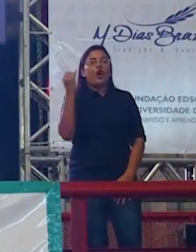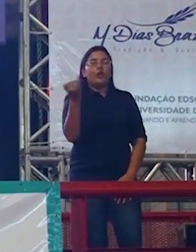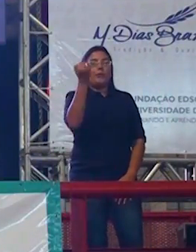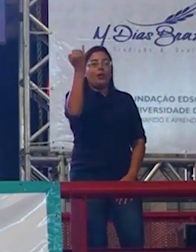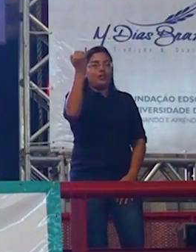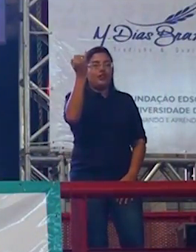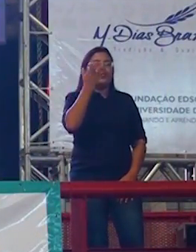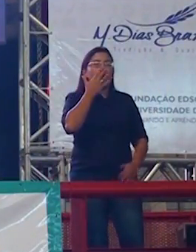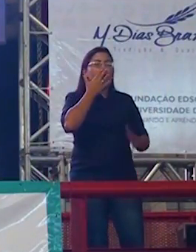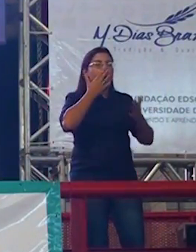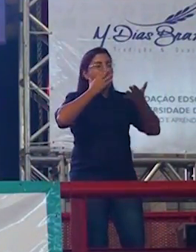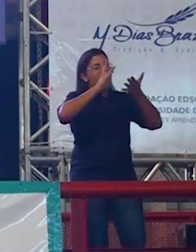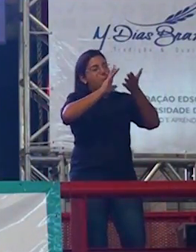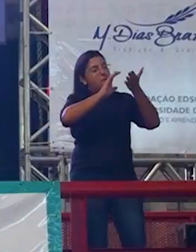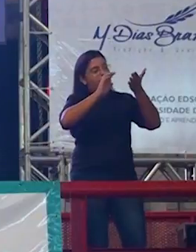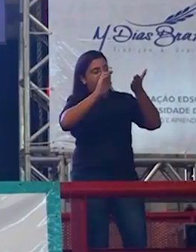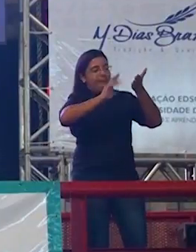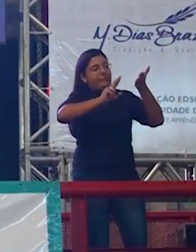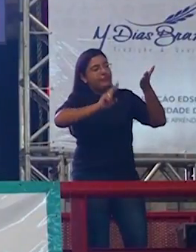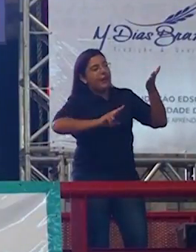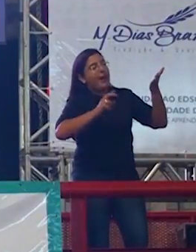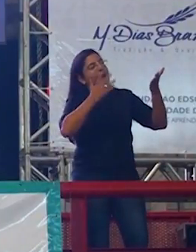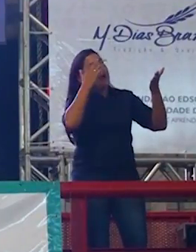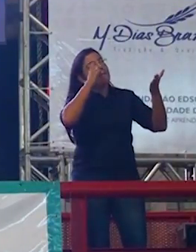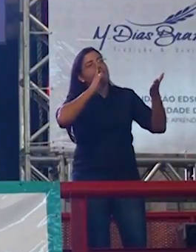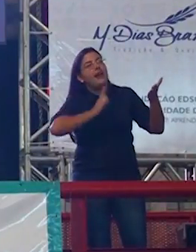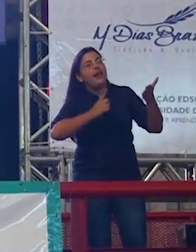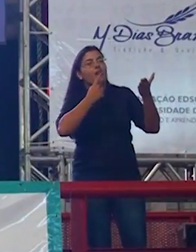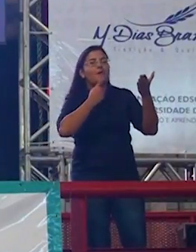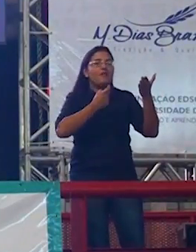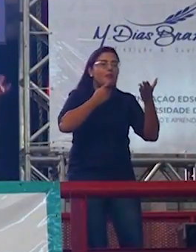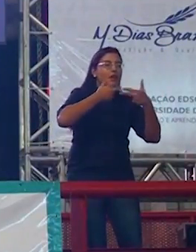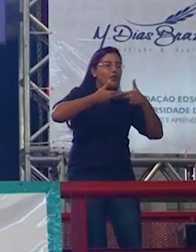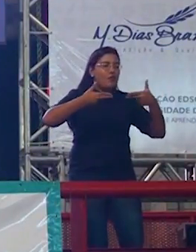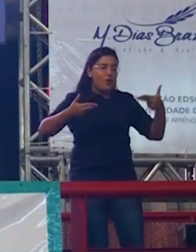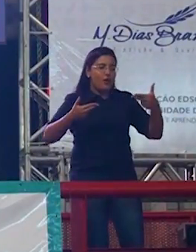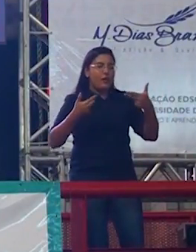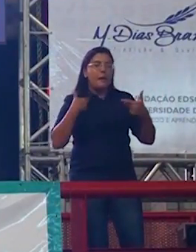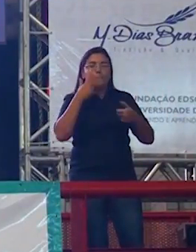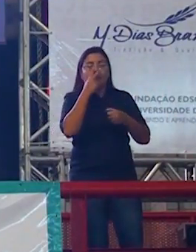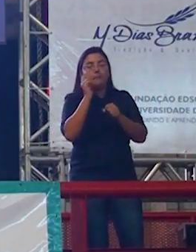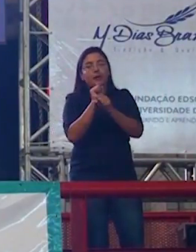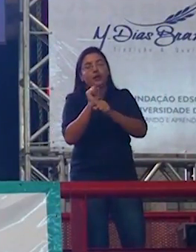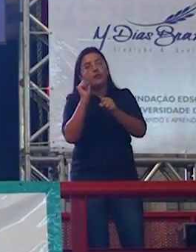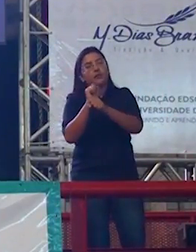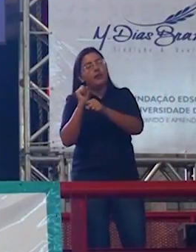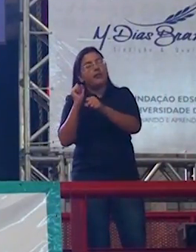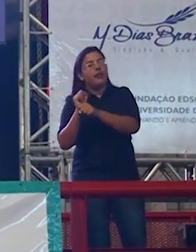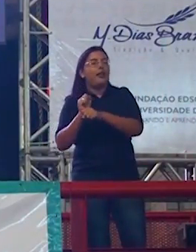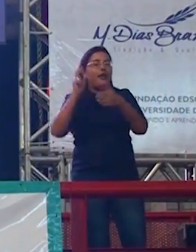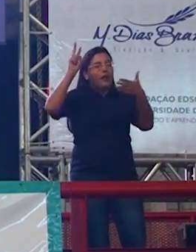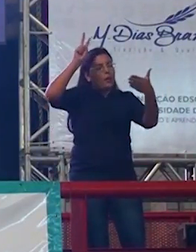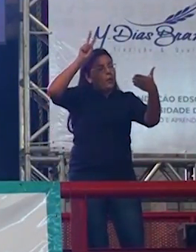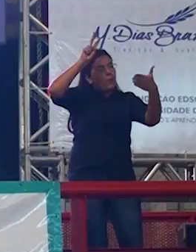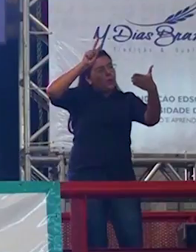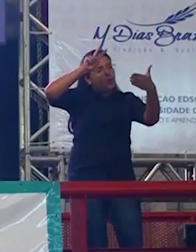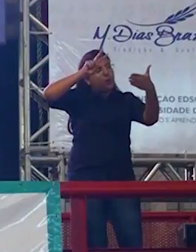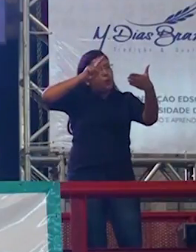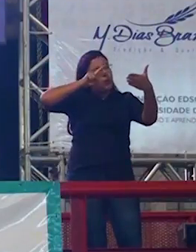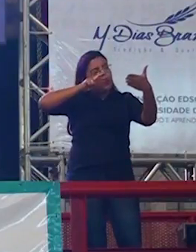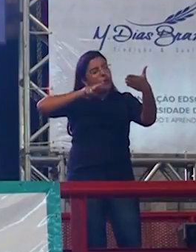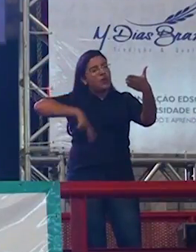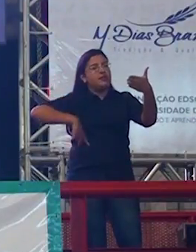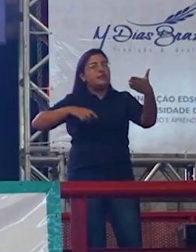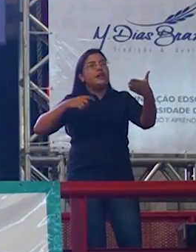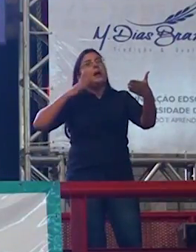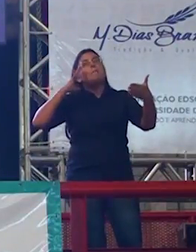Então o seu grifo não tem qualidade. E outra coisa, você fica parando o tempo todo para grifar. Cada vez que você para, você começa